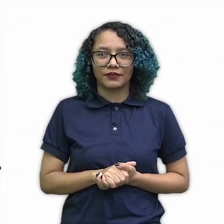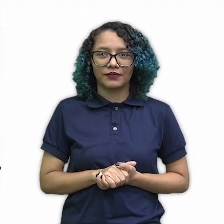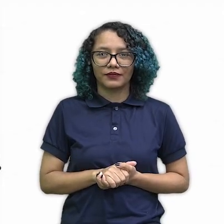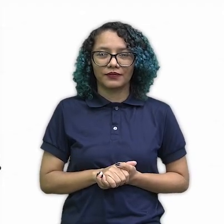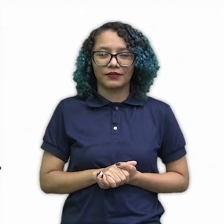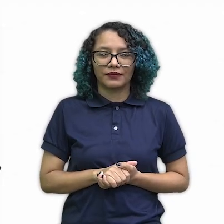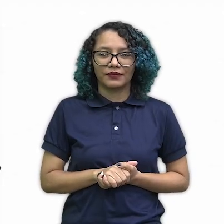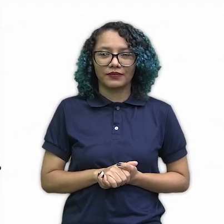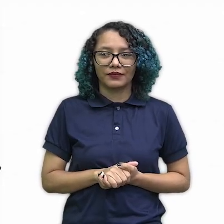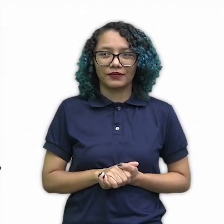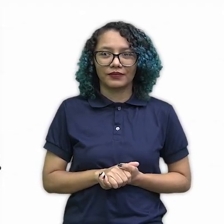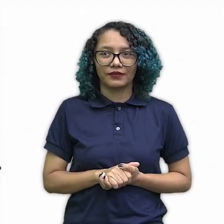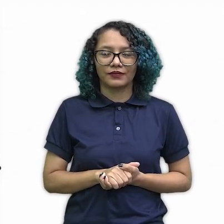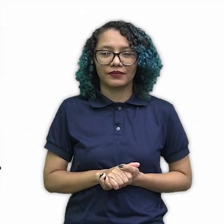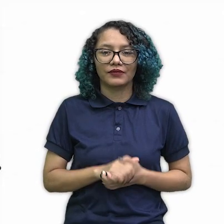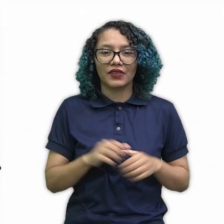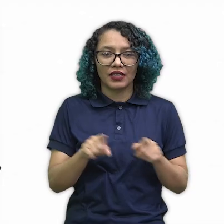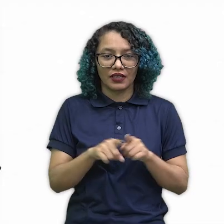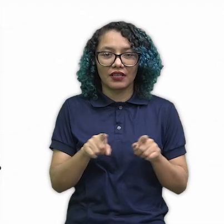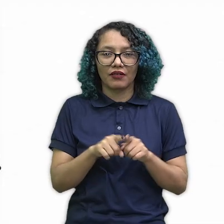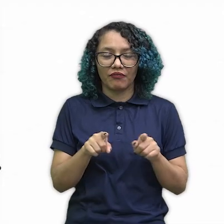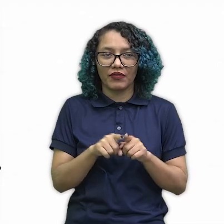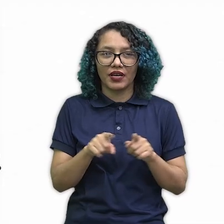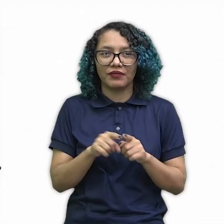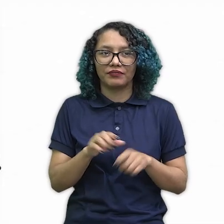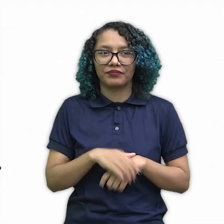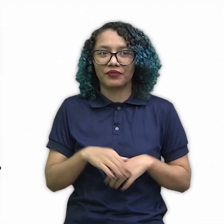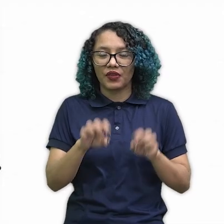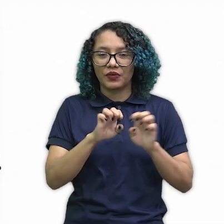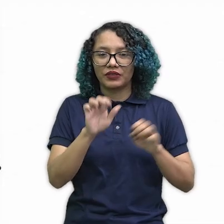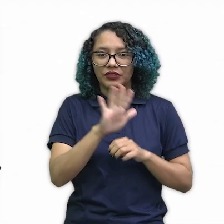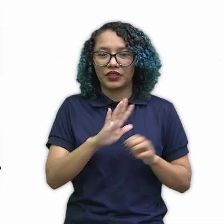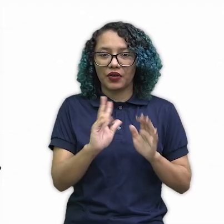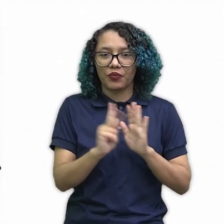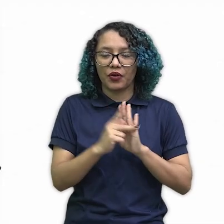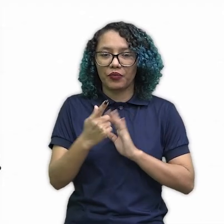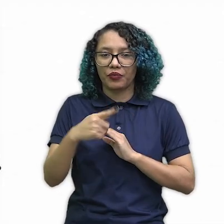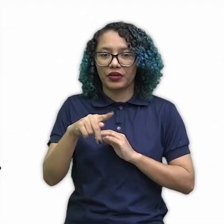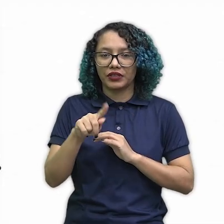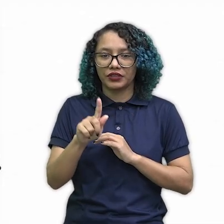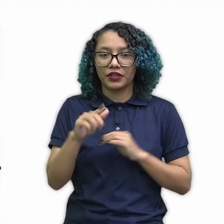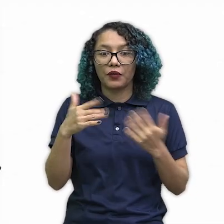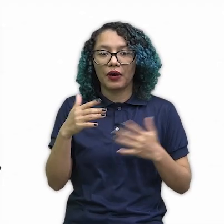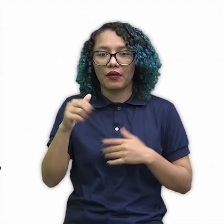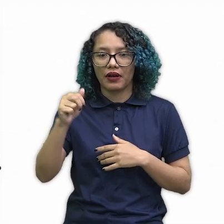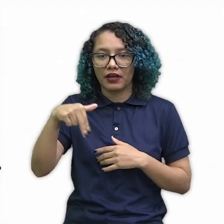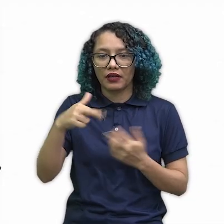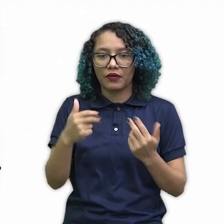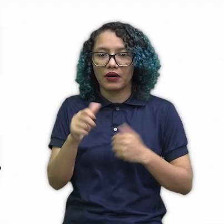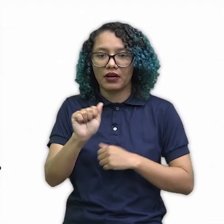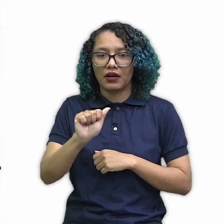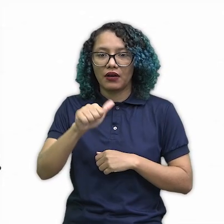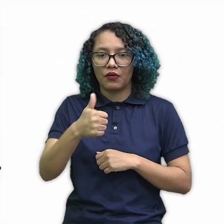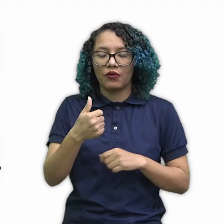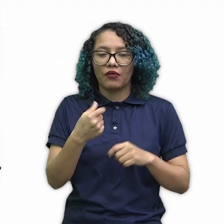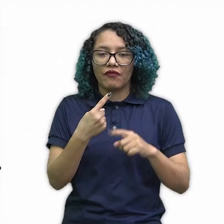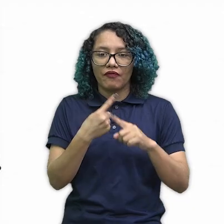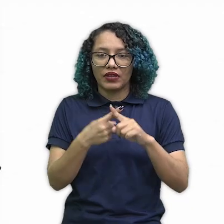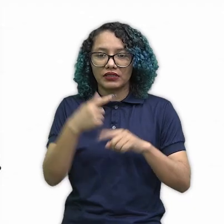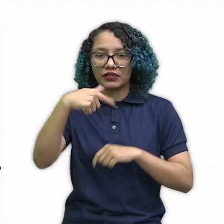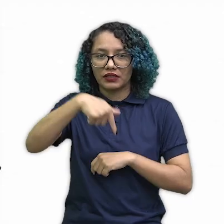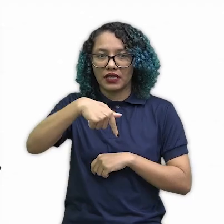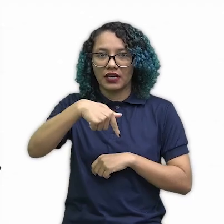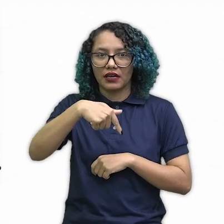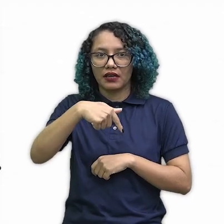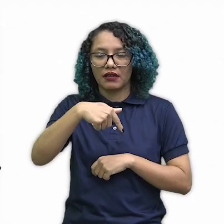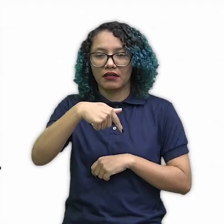termo geral da PG. A N igual a A1 multiplicado por